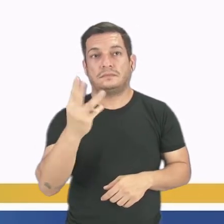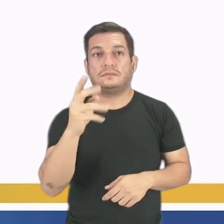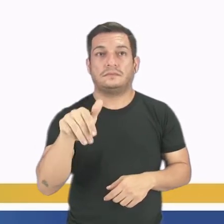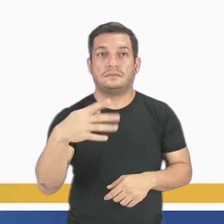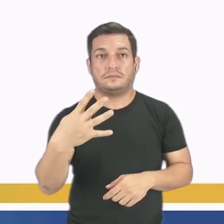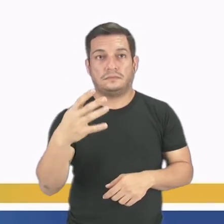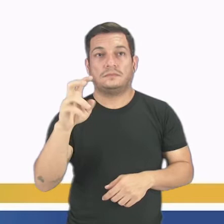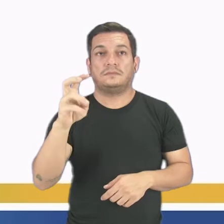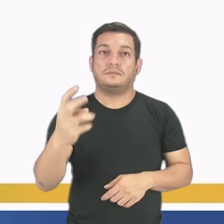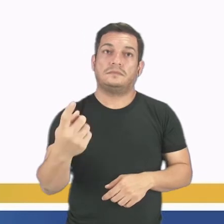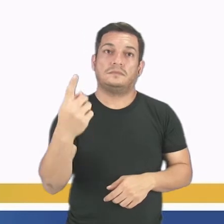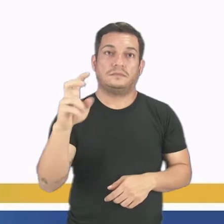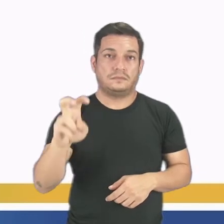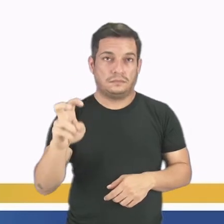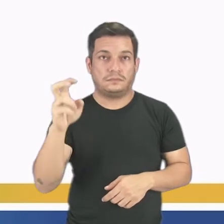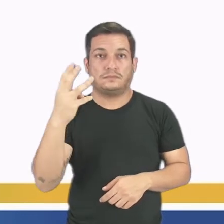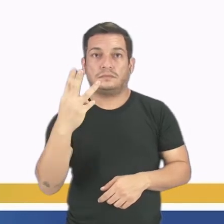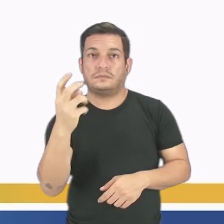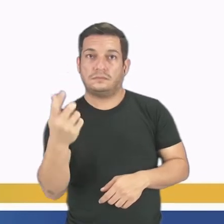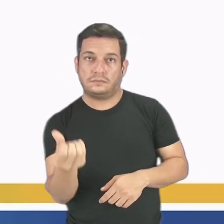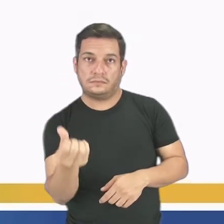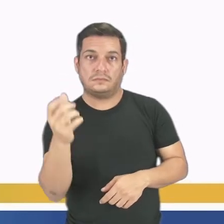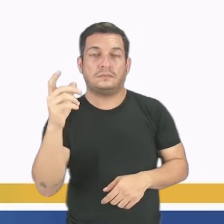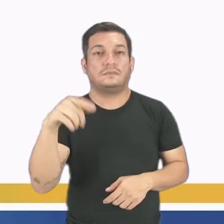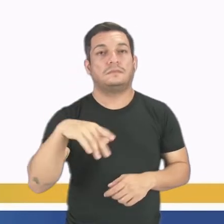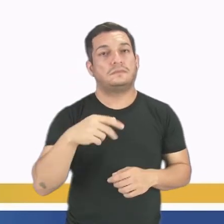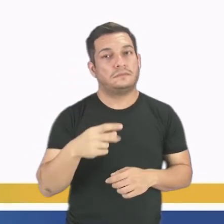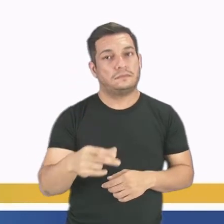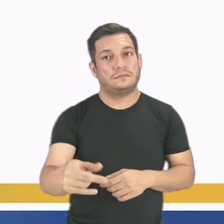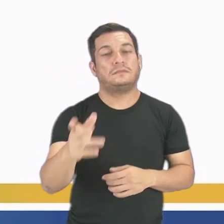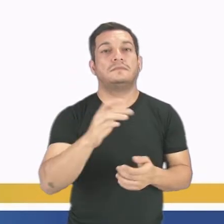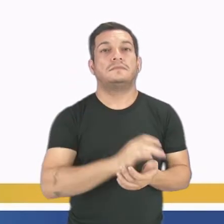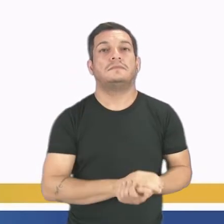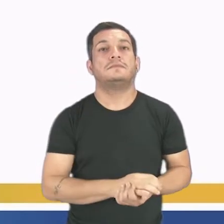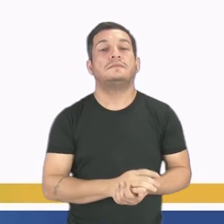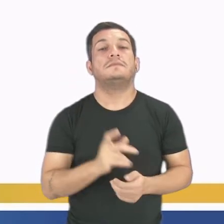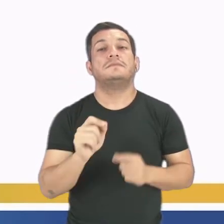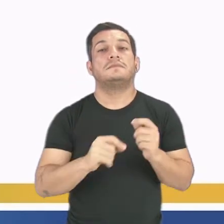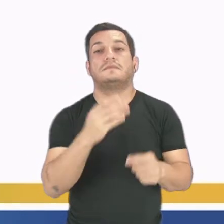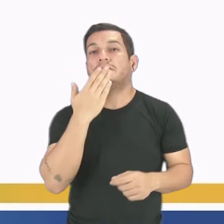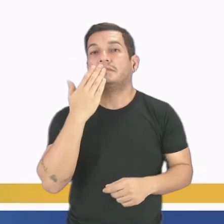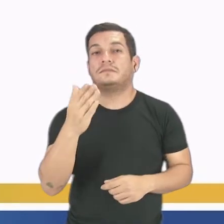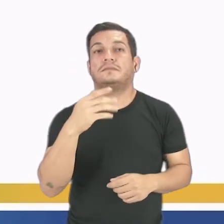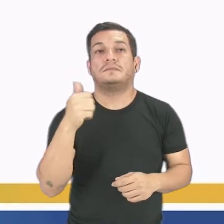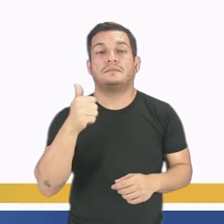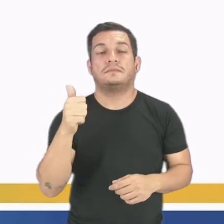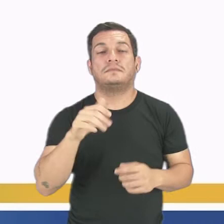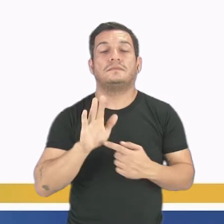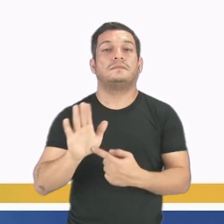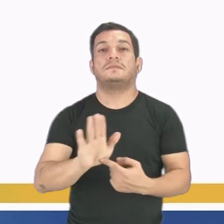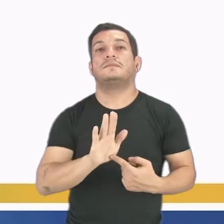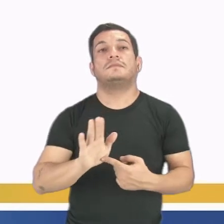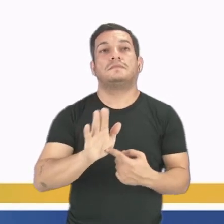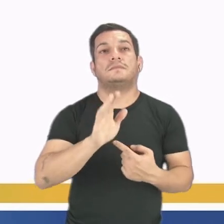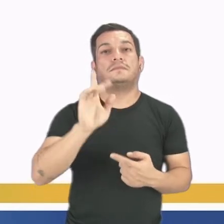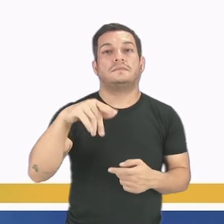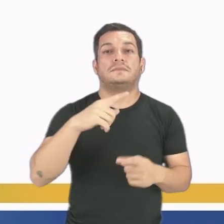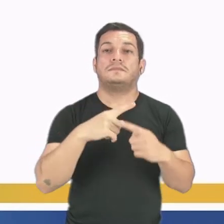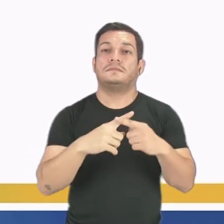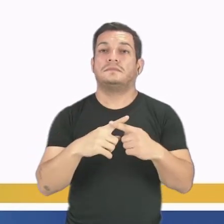3 e 4, 1 e 5, 3 e 6, assim por diante. E o que ele está pedindo para o meu espaço amostral? É